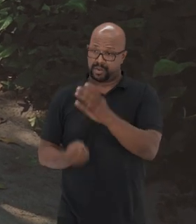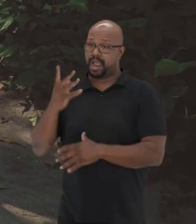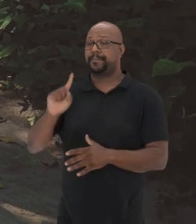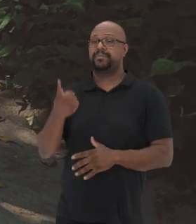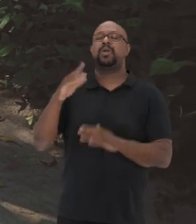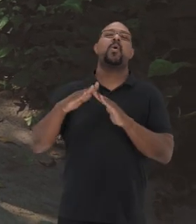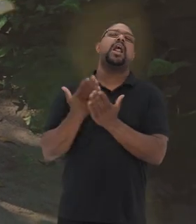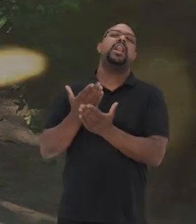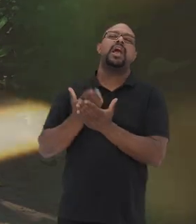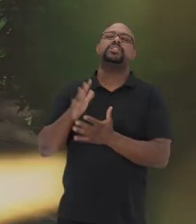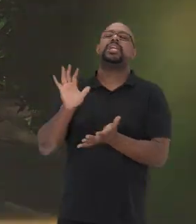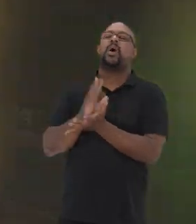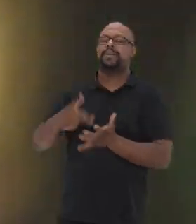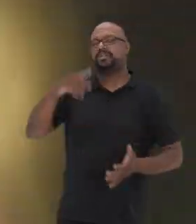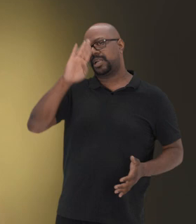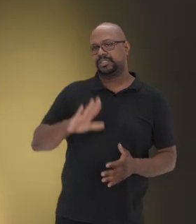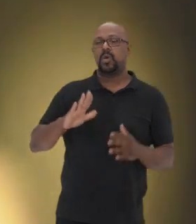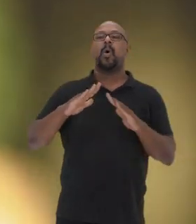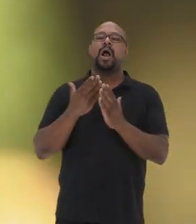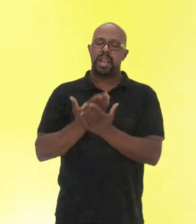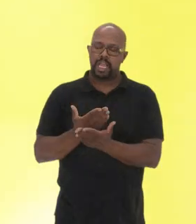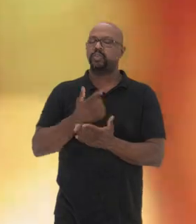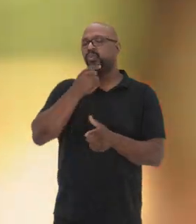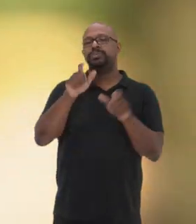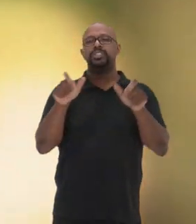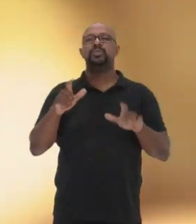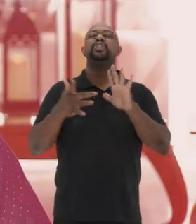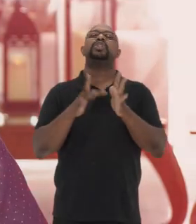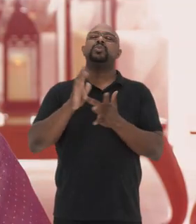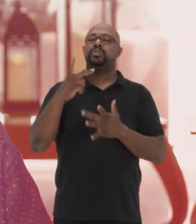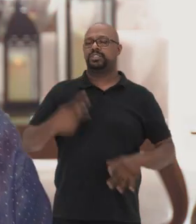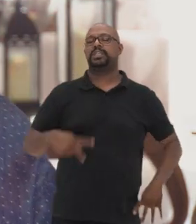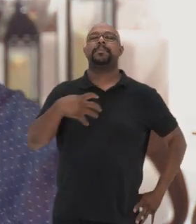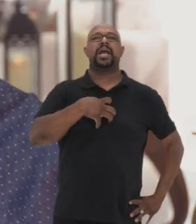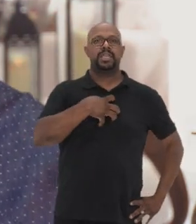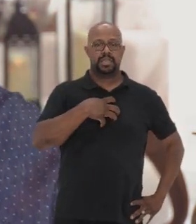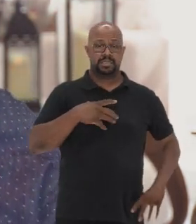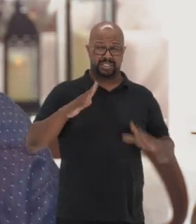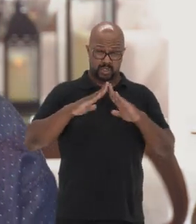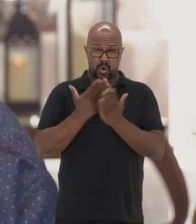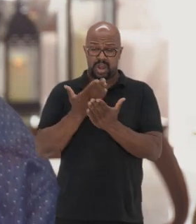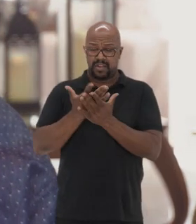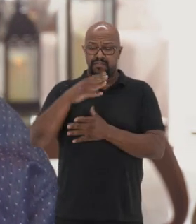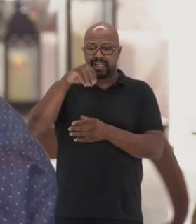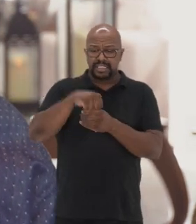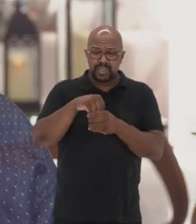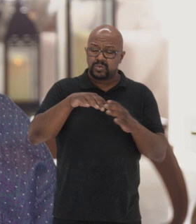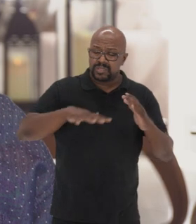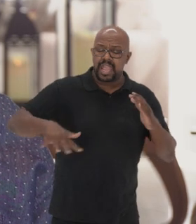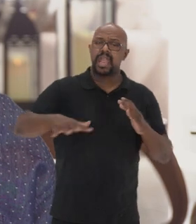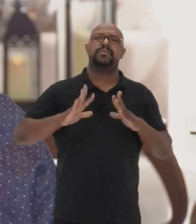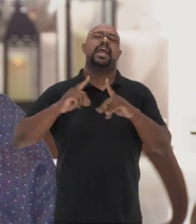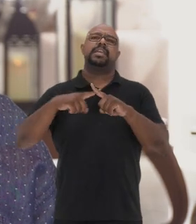companhia do Brasil chamado Colégio dos meninos de Jesus da Bahia Esse colégio ficava dentro do terreno da igreja